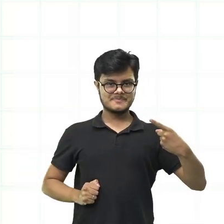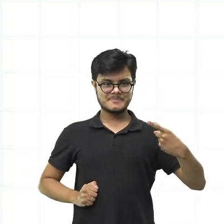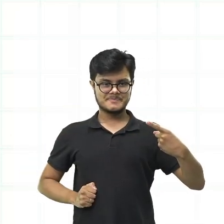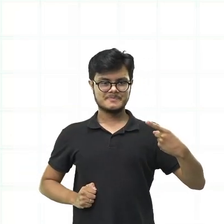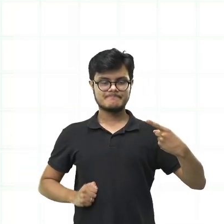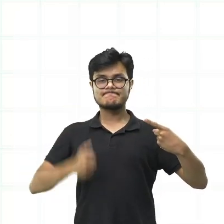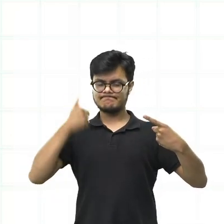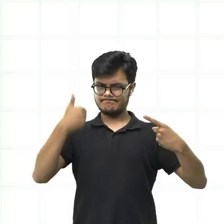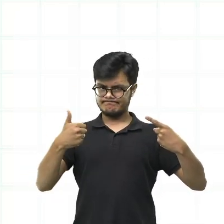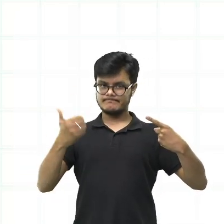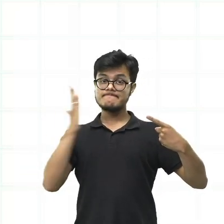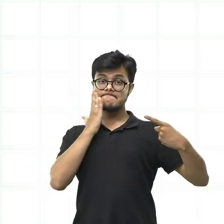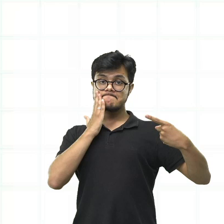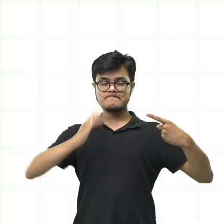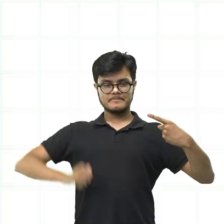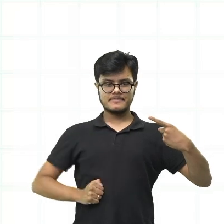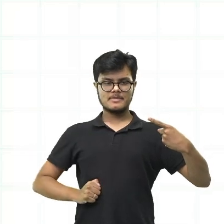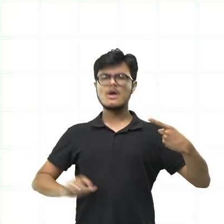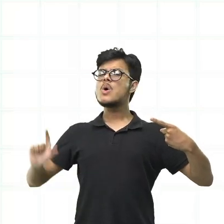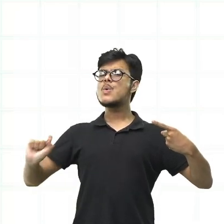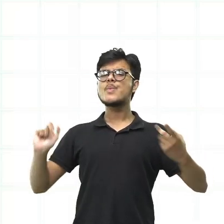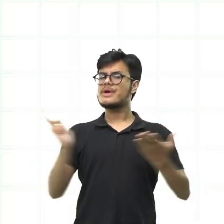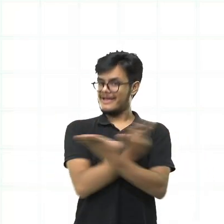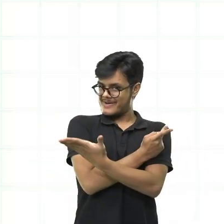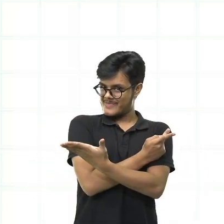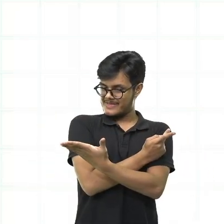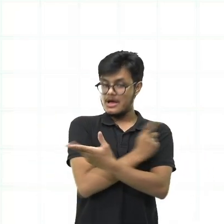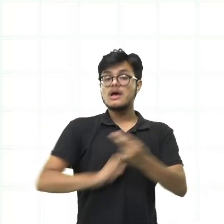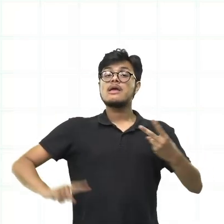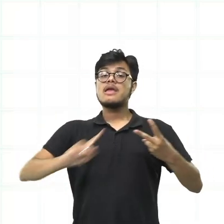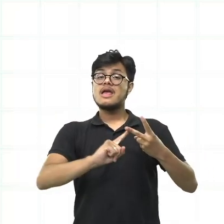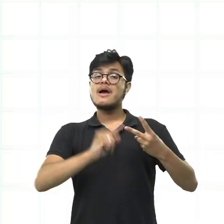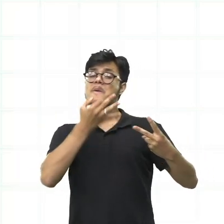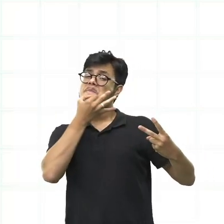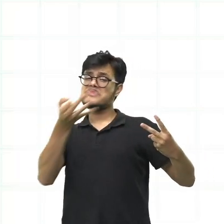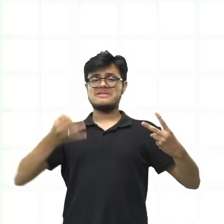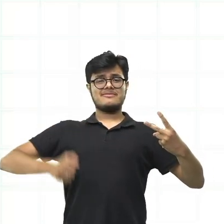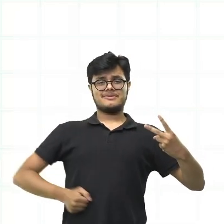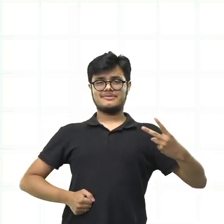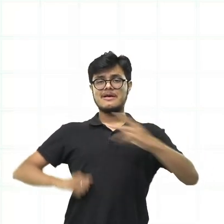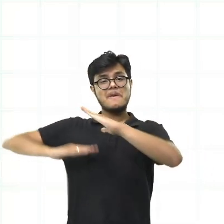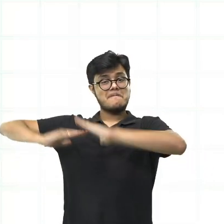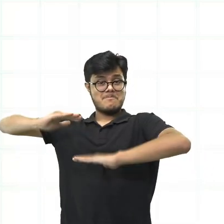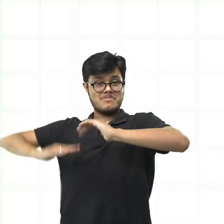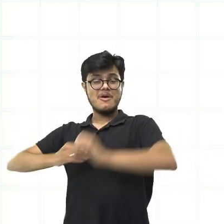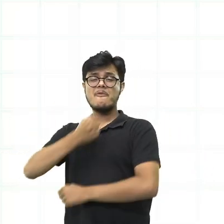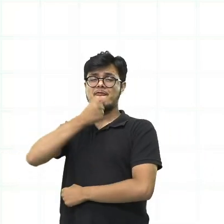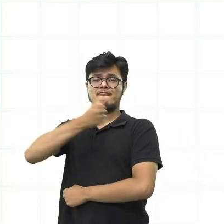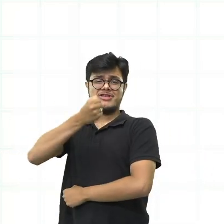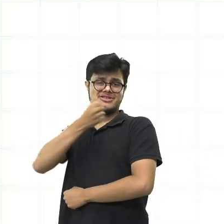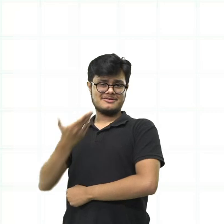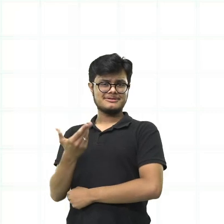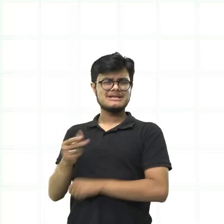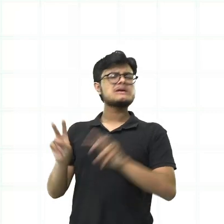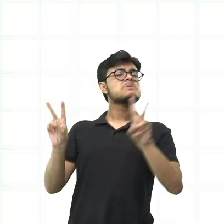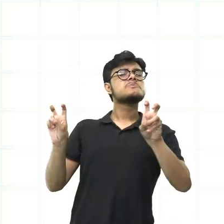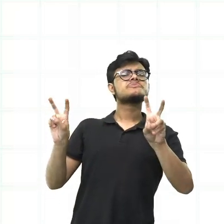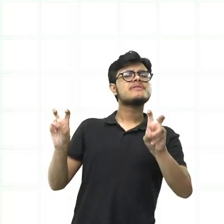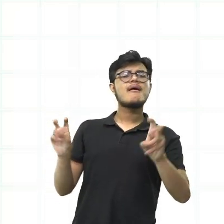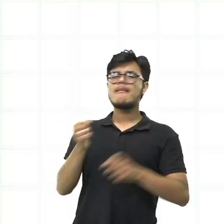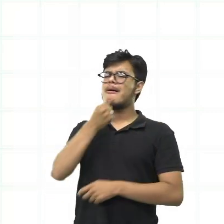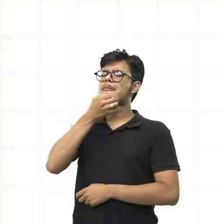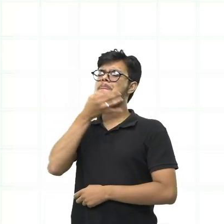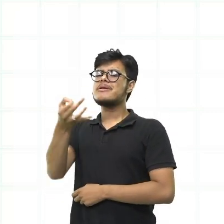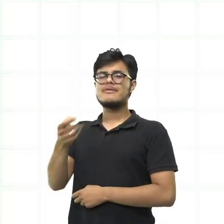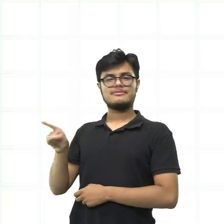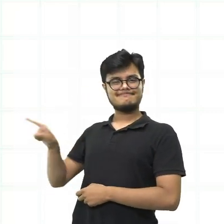para vocês um fato, né? E aqui eu trouxe uma opinião, que é o quê? É o que alguém pensa sobre